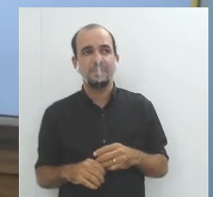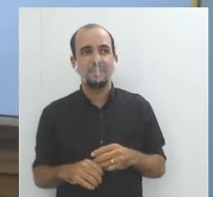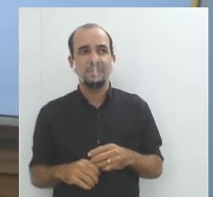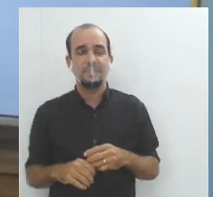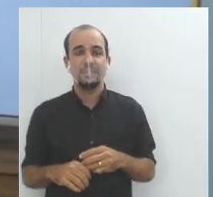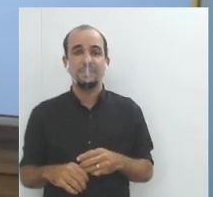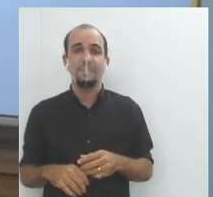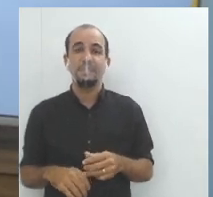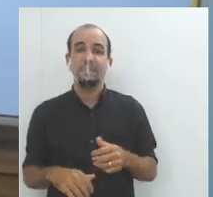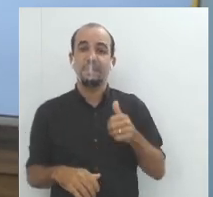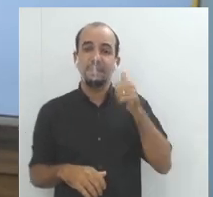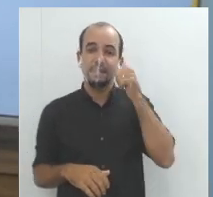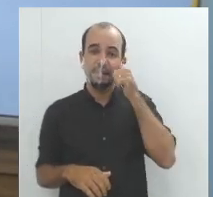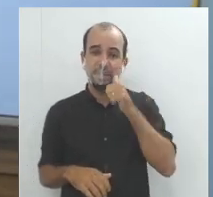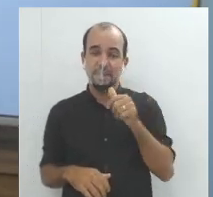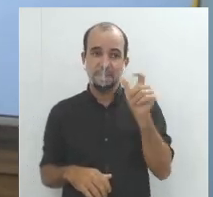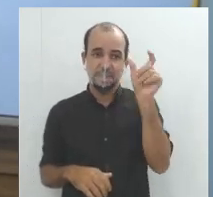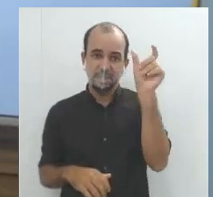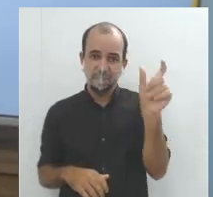Ela